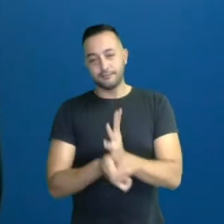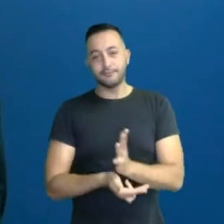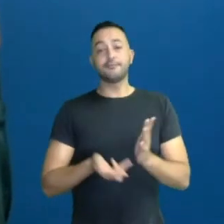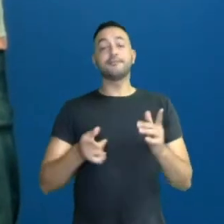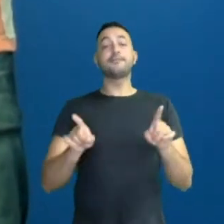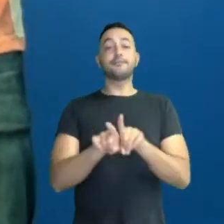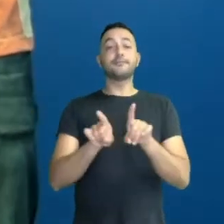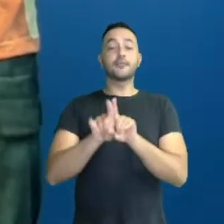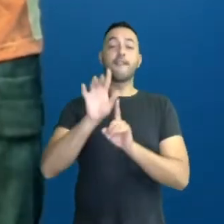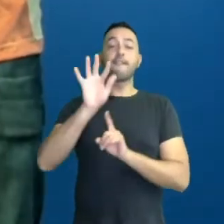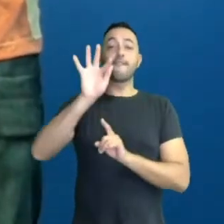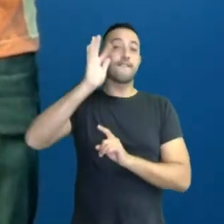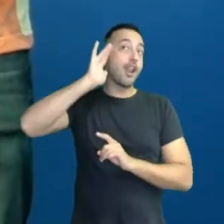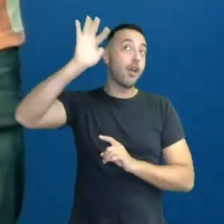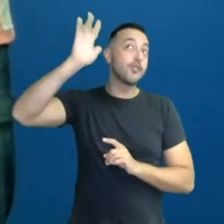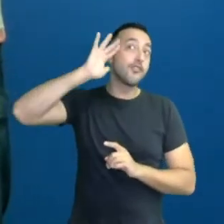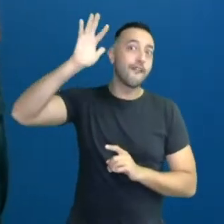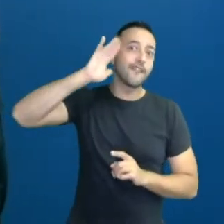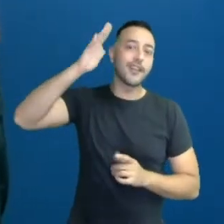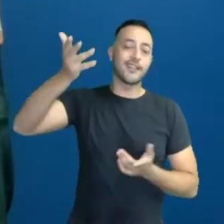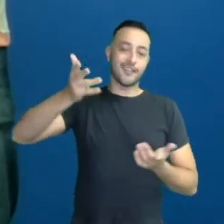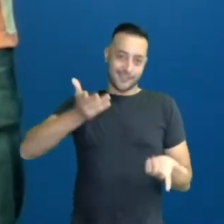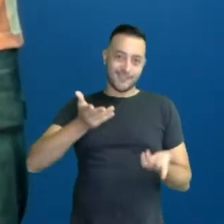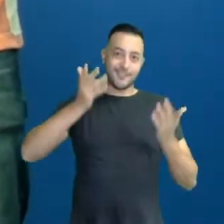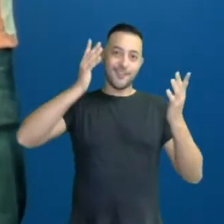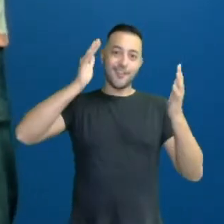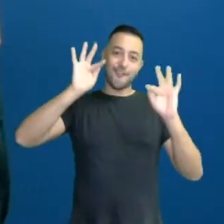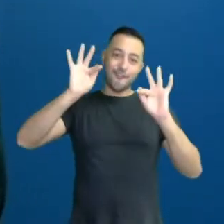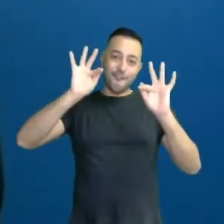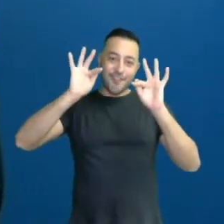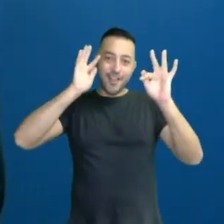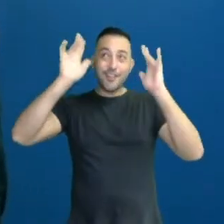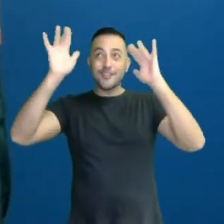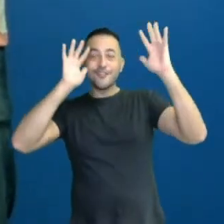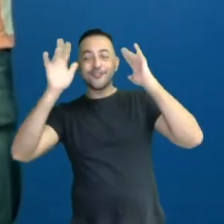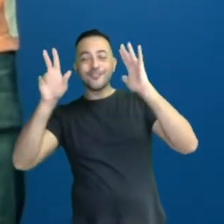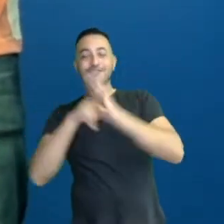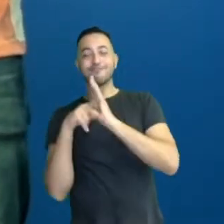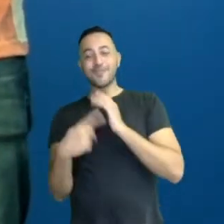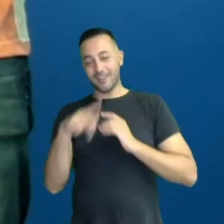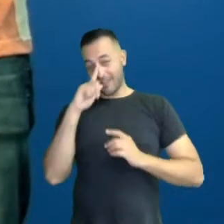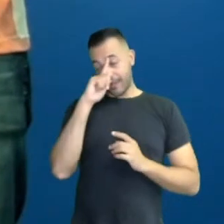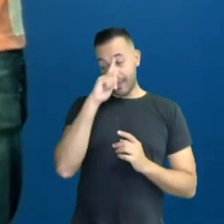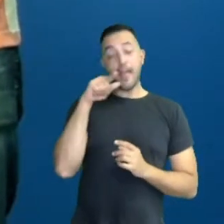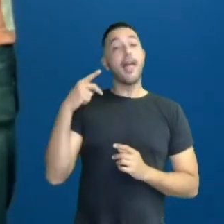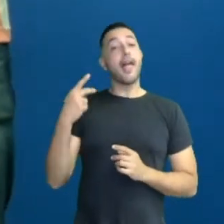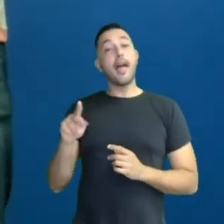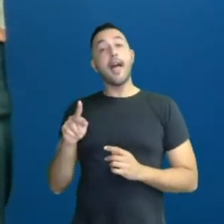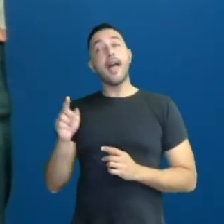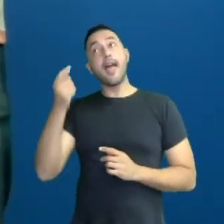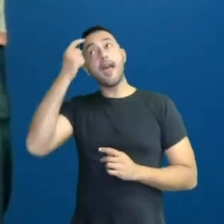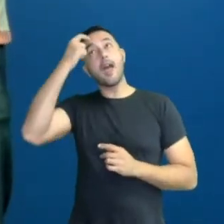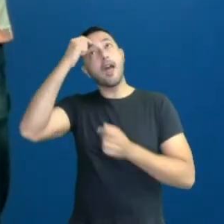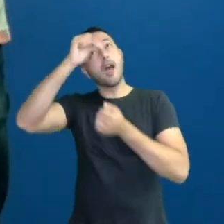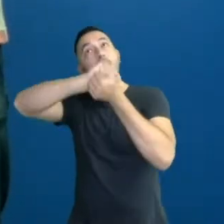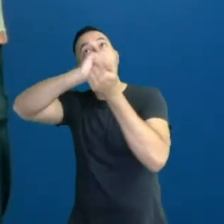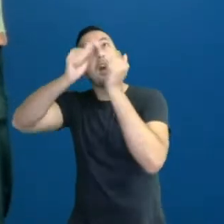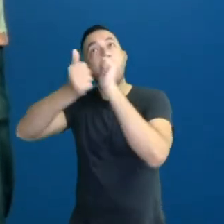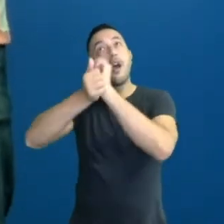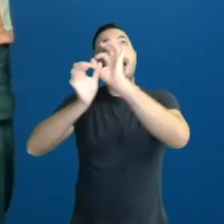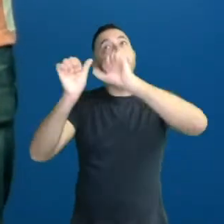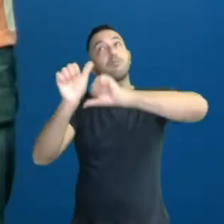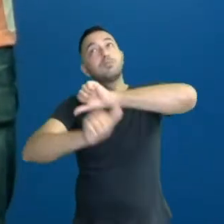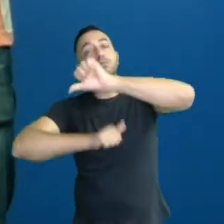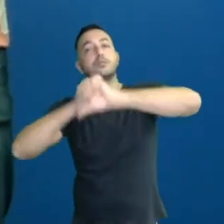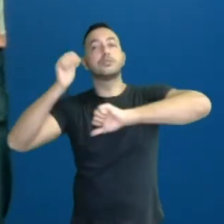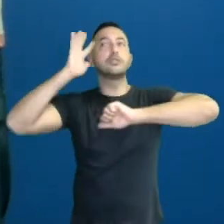a filosofia, que a filosofia grega moldou, inclusive, a nossa forma de pensar, a nossa forma